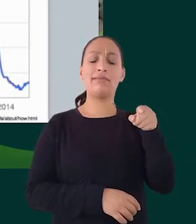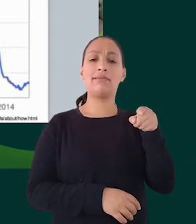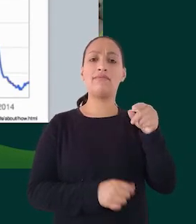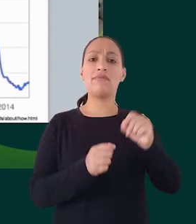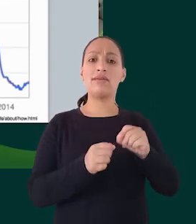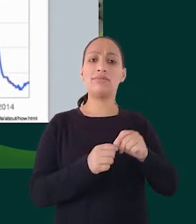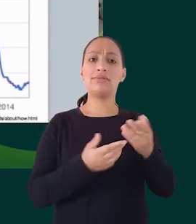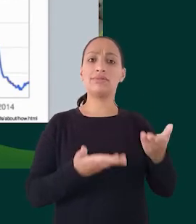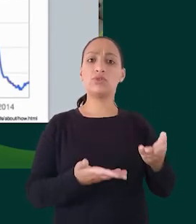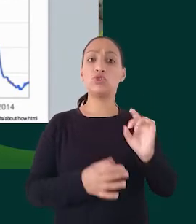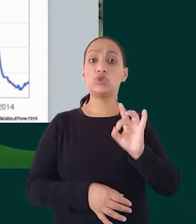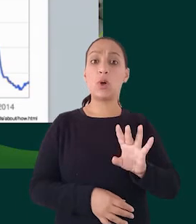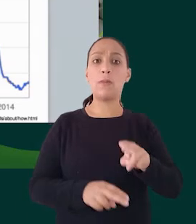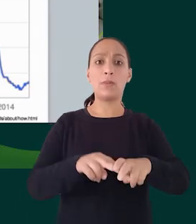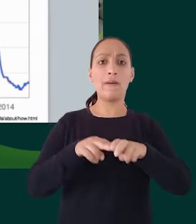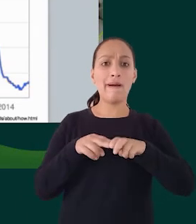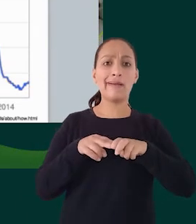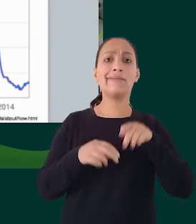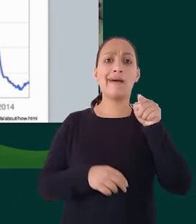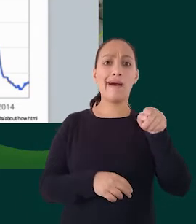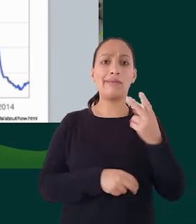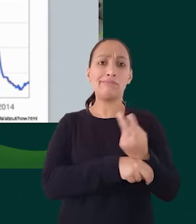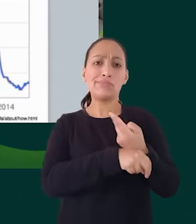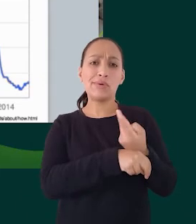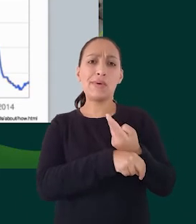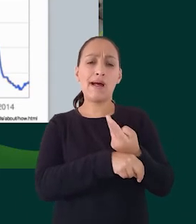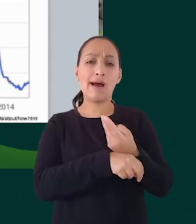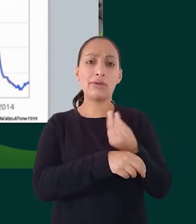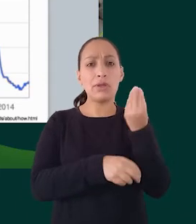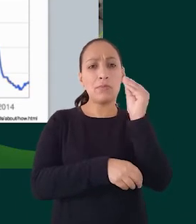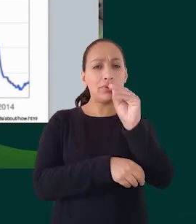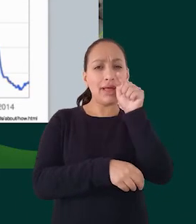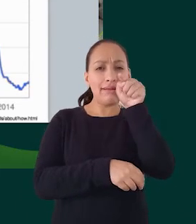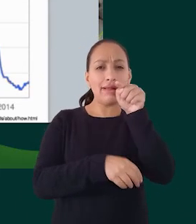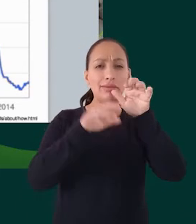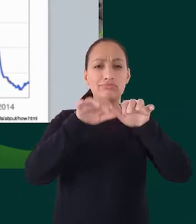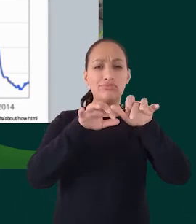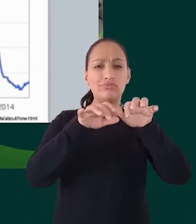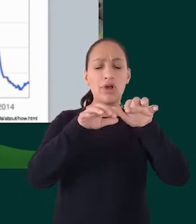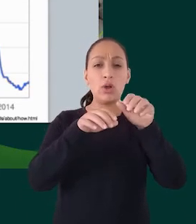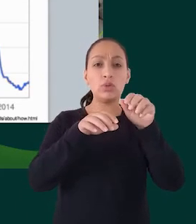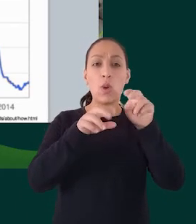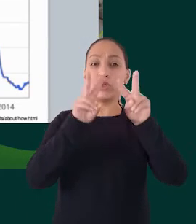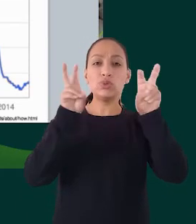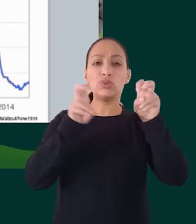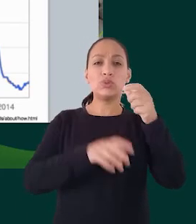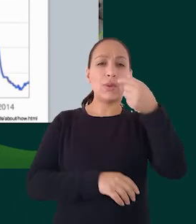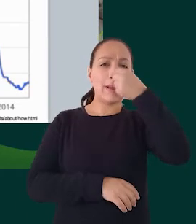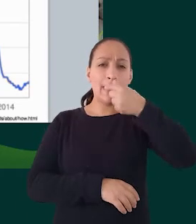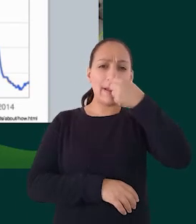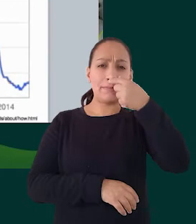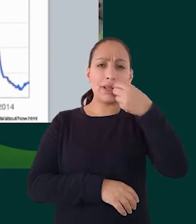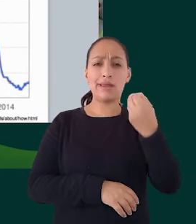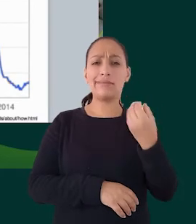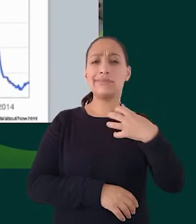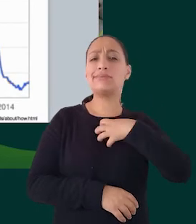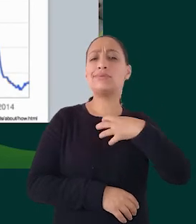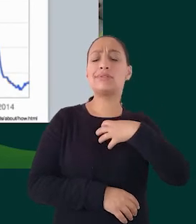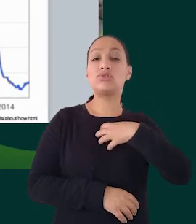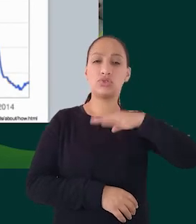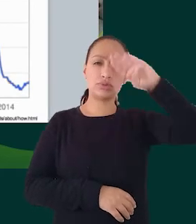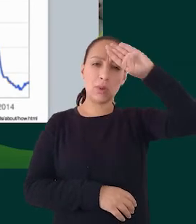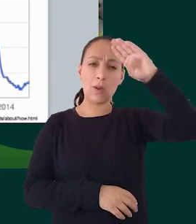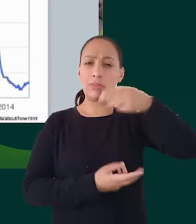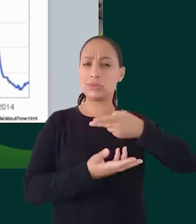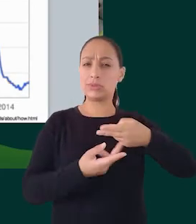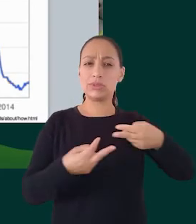somente por elas buscarem pelo assunto gripe e sintomas e outras palavras correlatas. O que está em